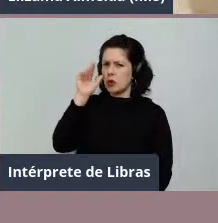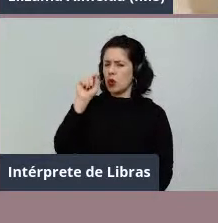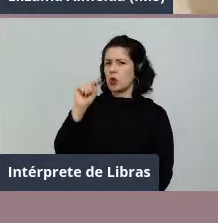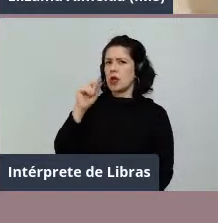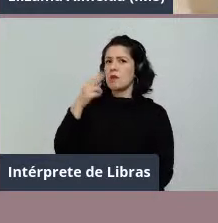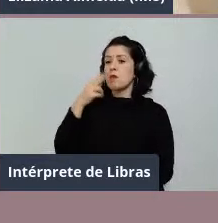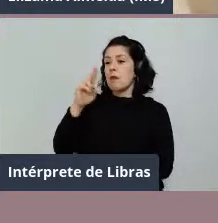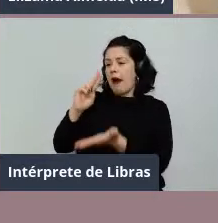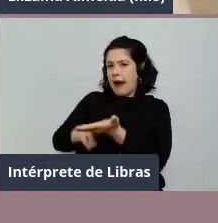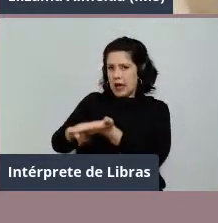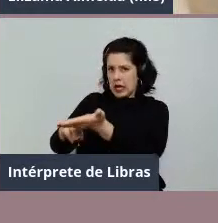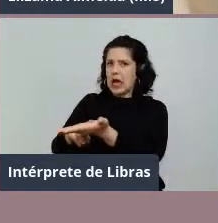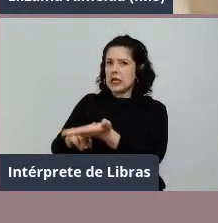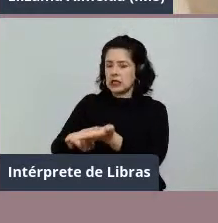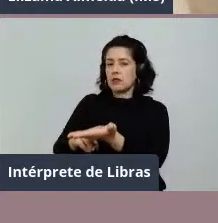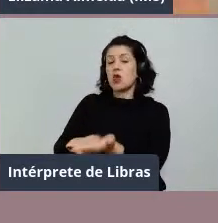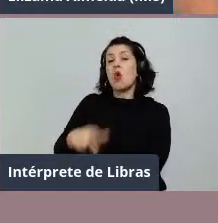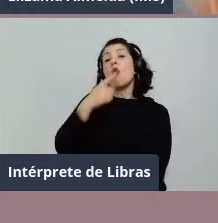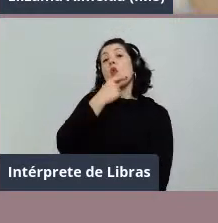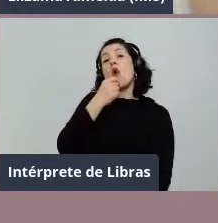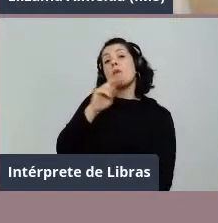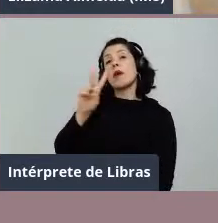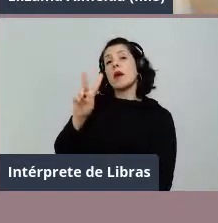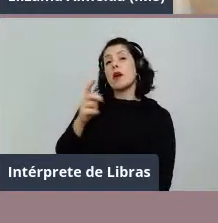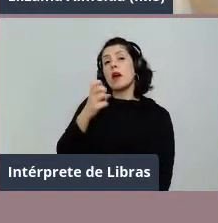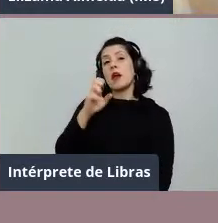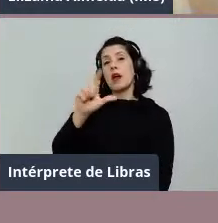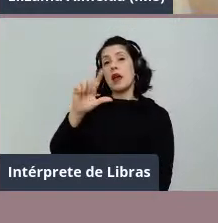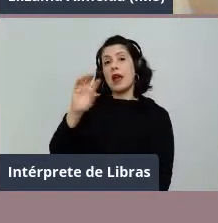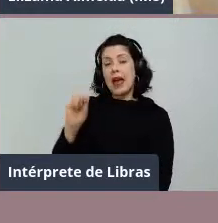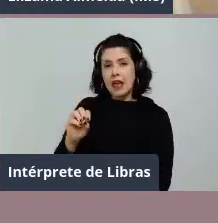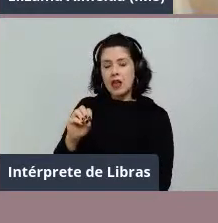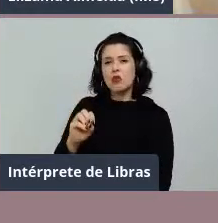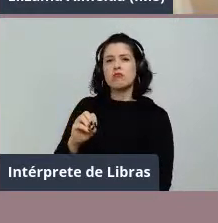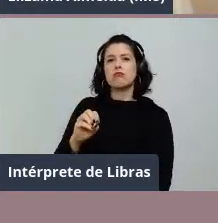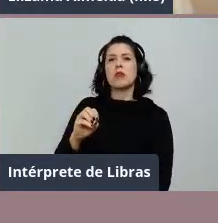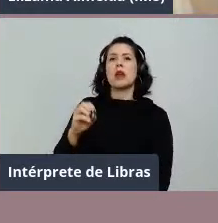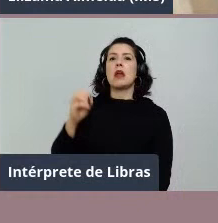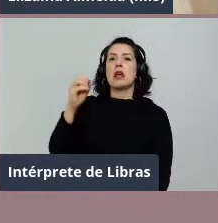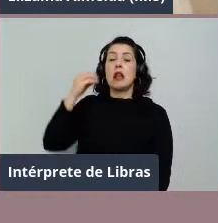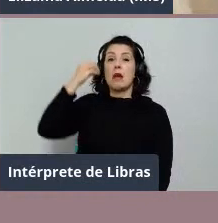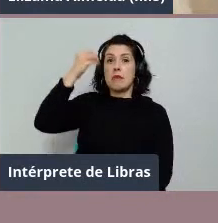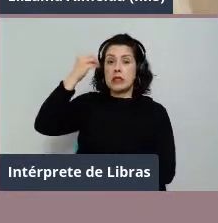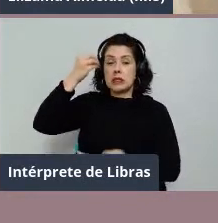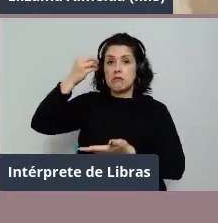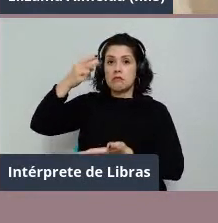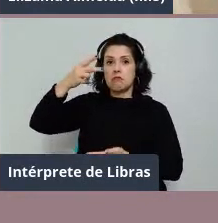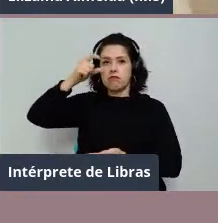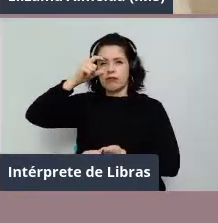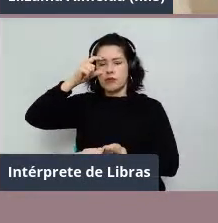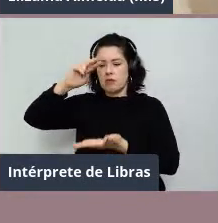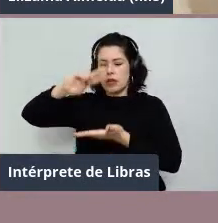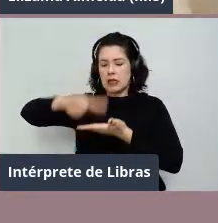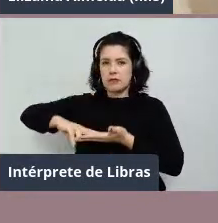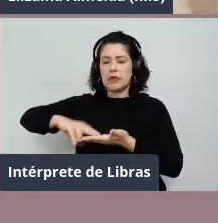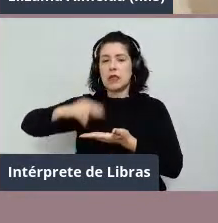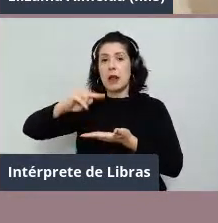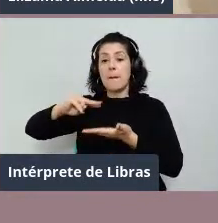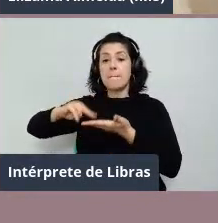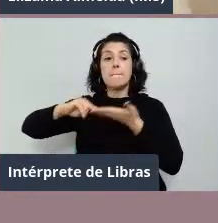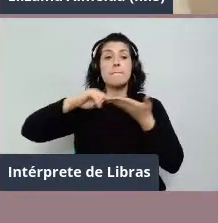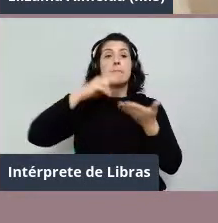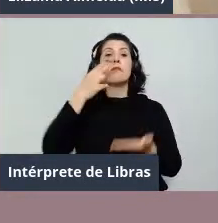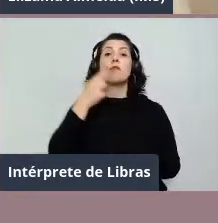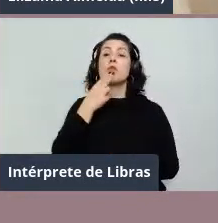Pellegrino, psicanalista, manda para o Otto Lara Rezende, seu amigo. E o Hélio escreve essa carta